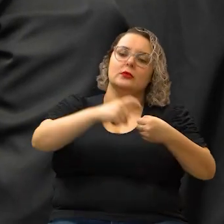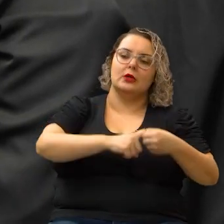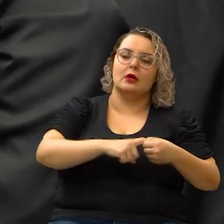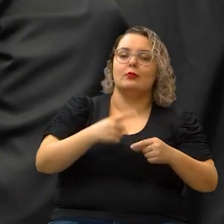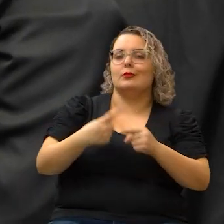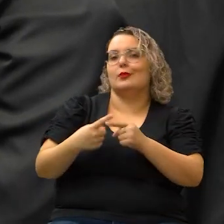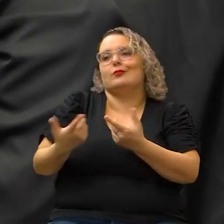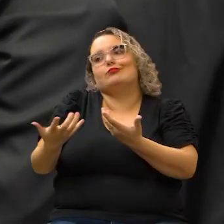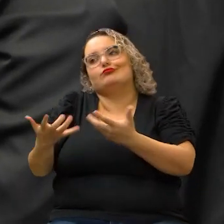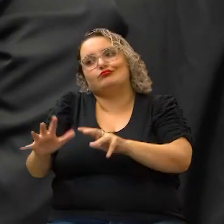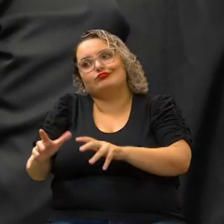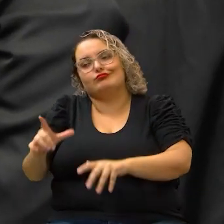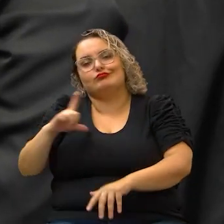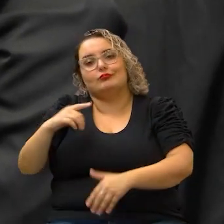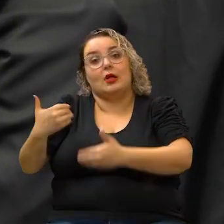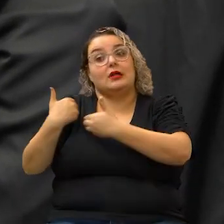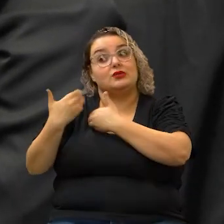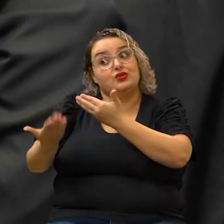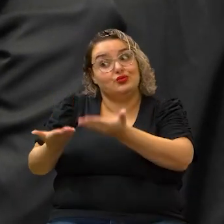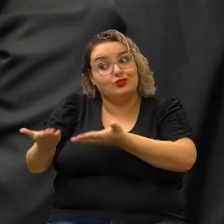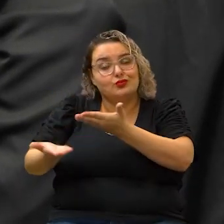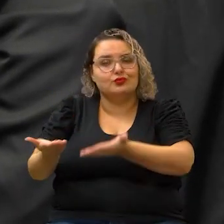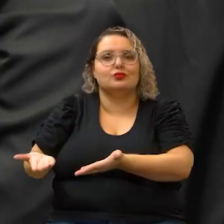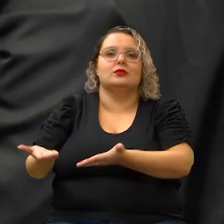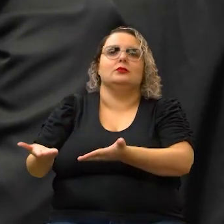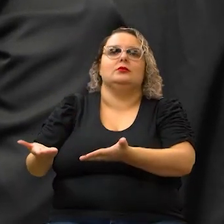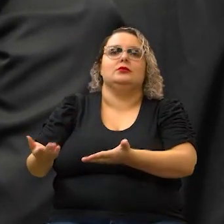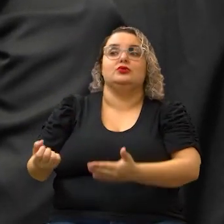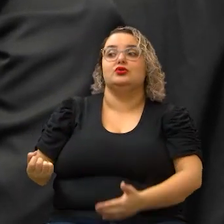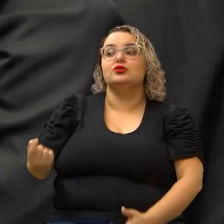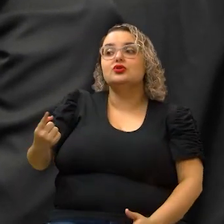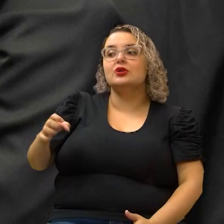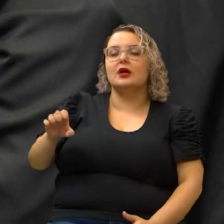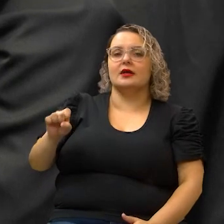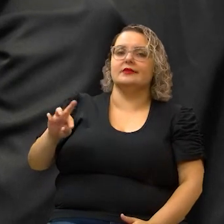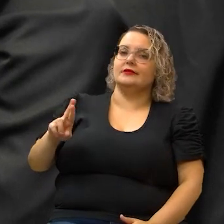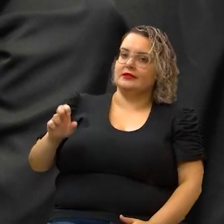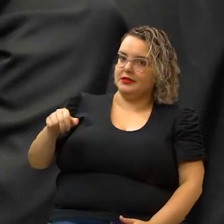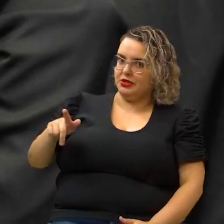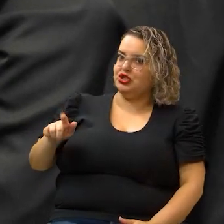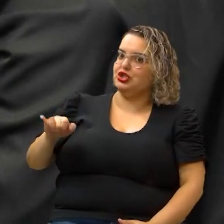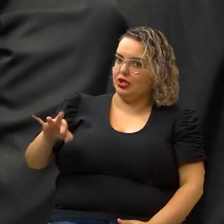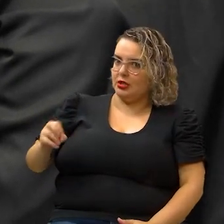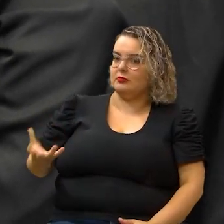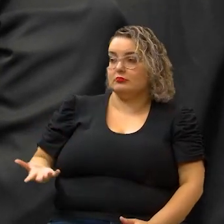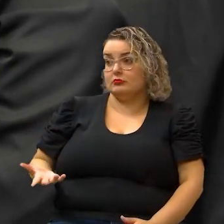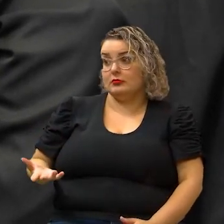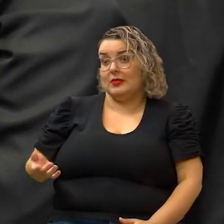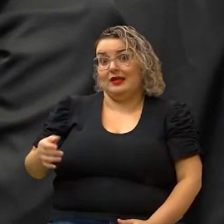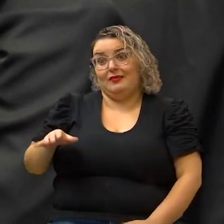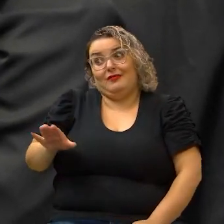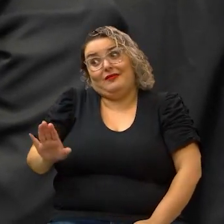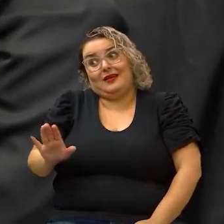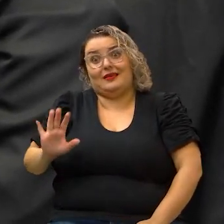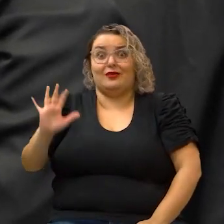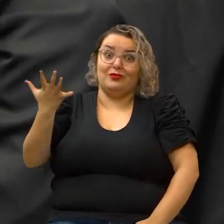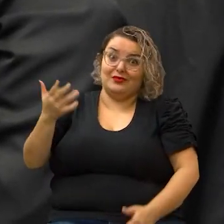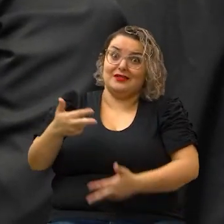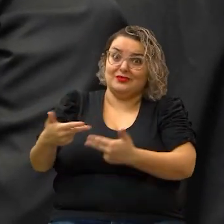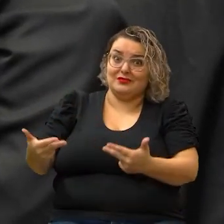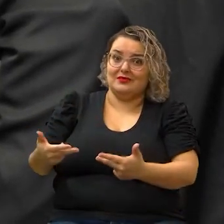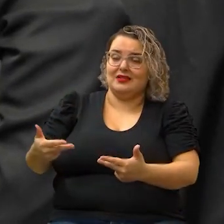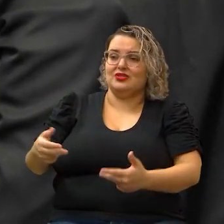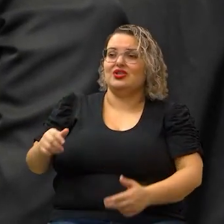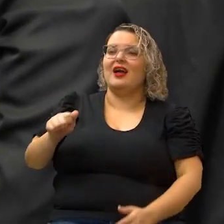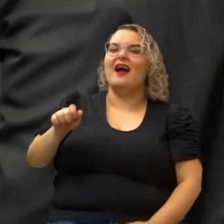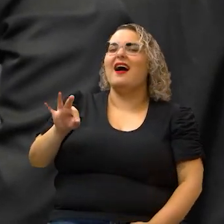essa responsabilidade de cuidar, né, de estrangeiros lá, e vai que ocorre qualquer coisa, que é um país que tem muito atentado, né? Naquela